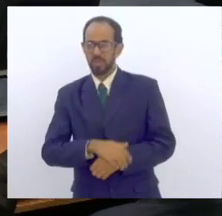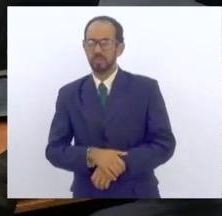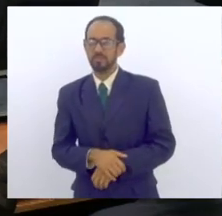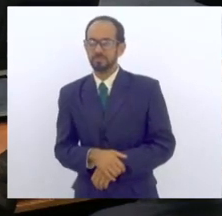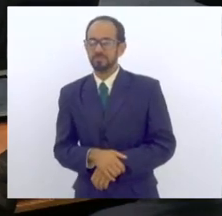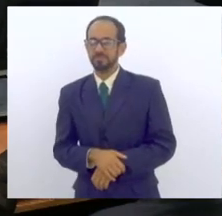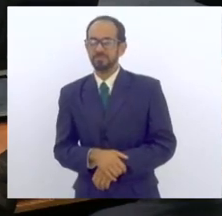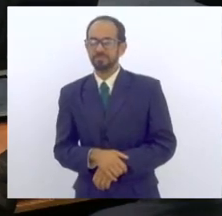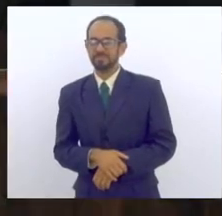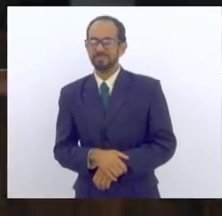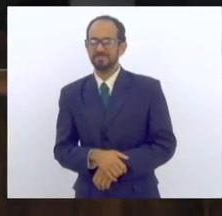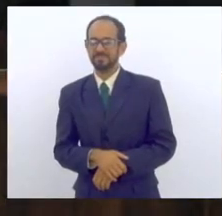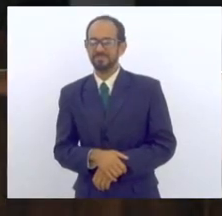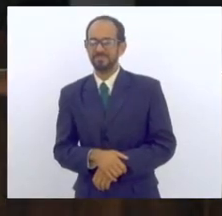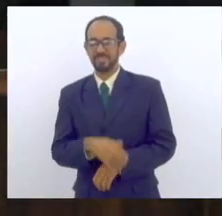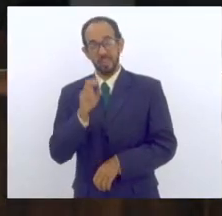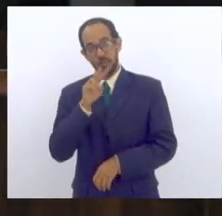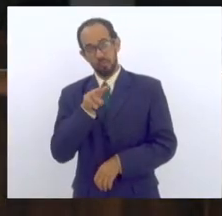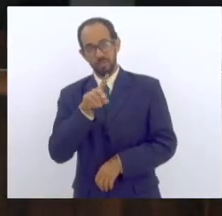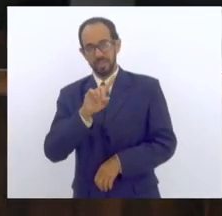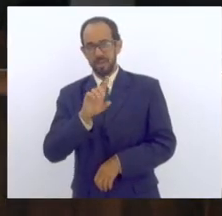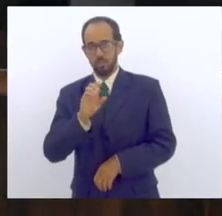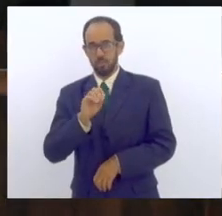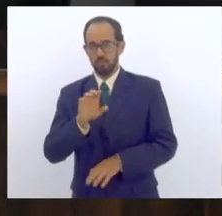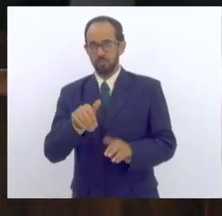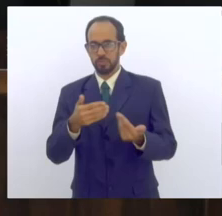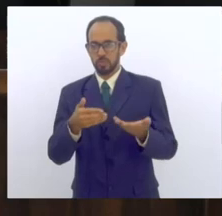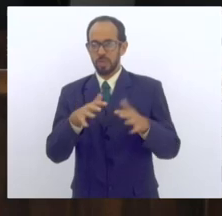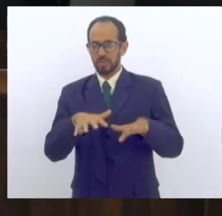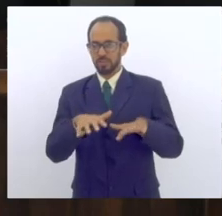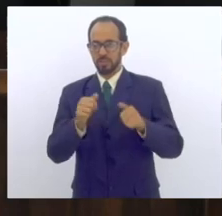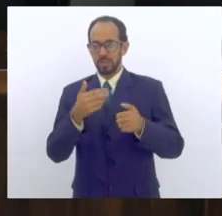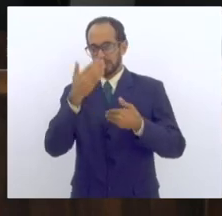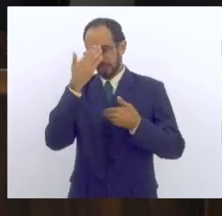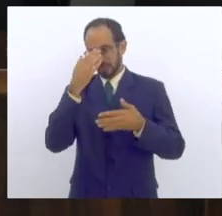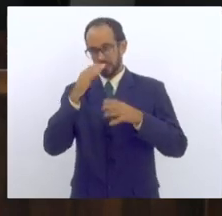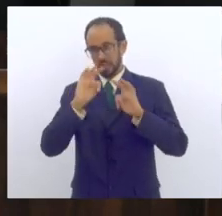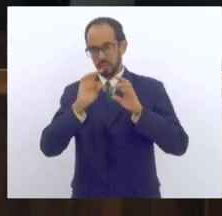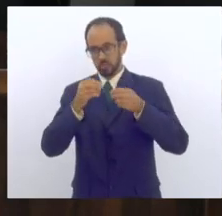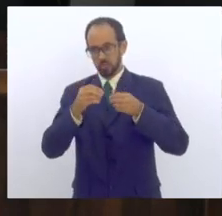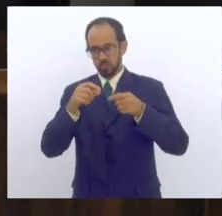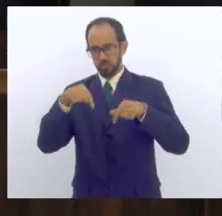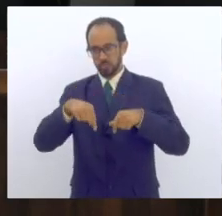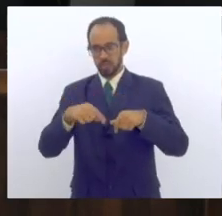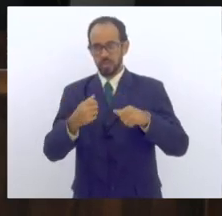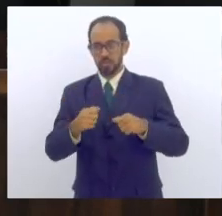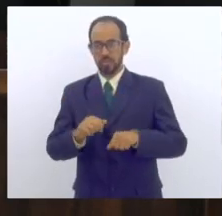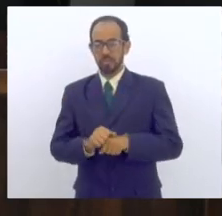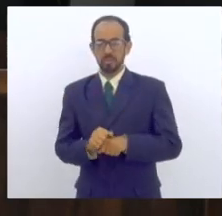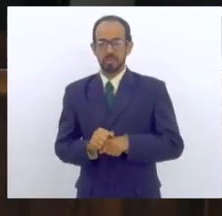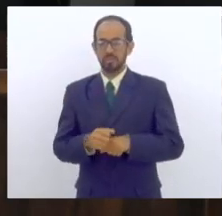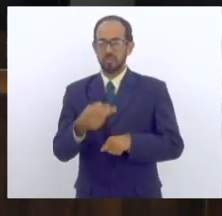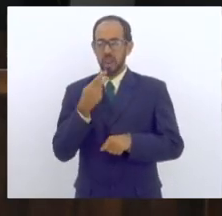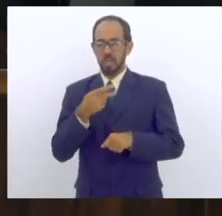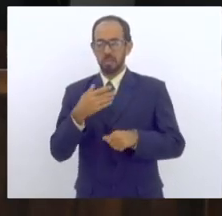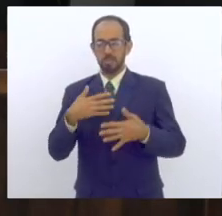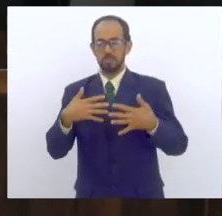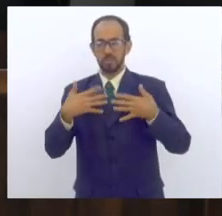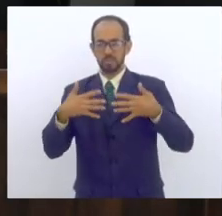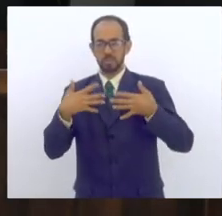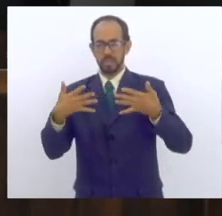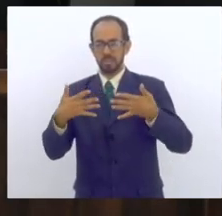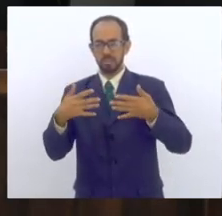que eu tenha visto não é boa então é isso agradecer a presença de todas e todos dizer da minha felicidade agradecer